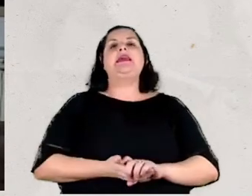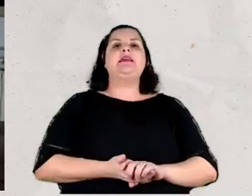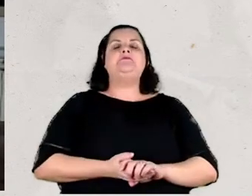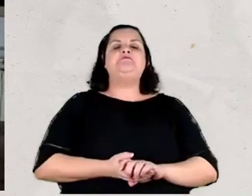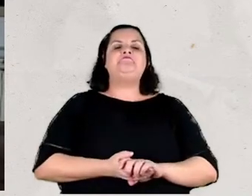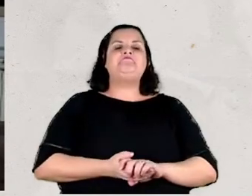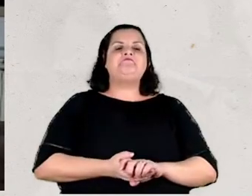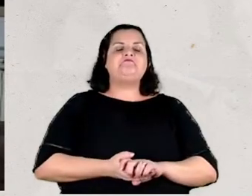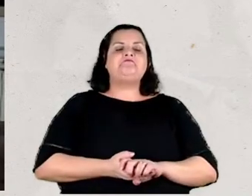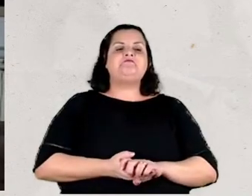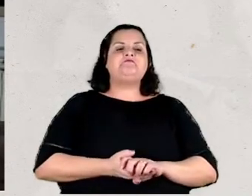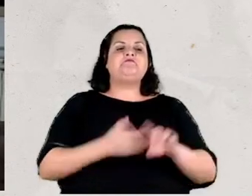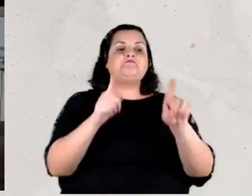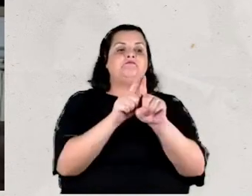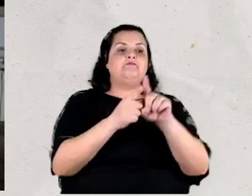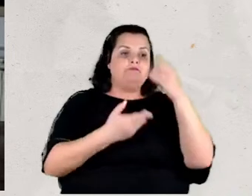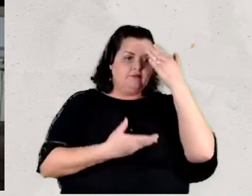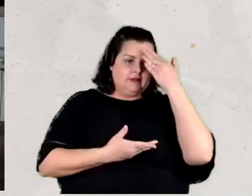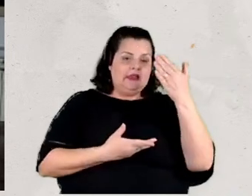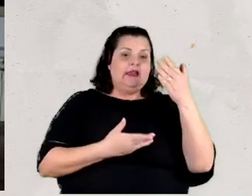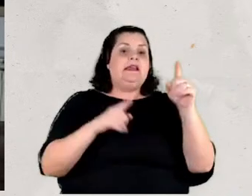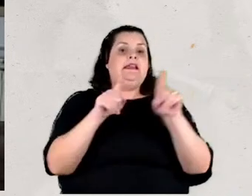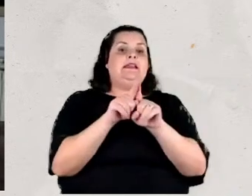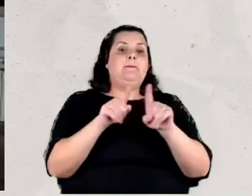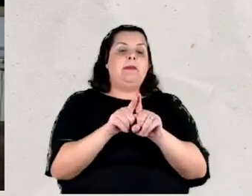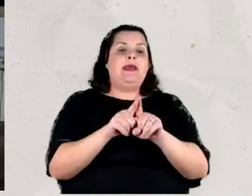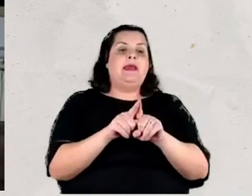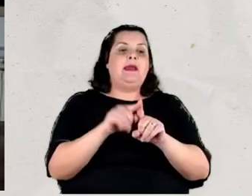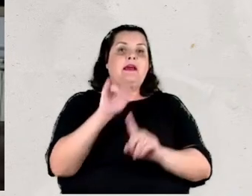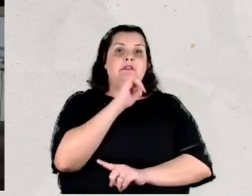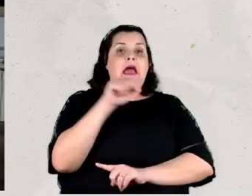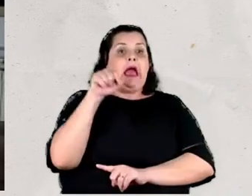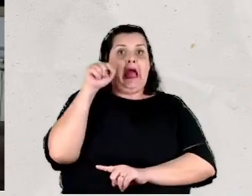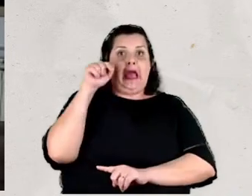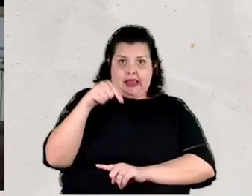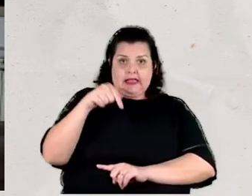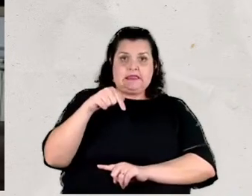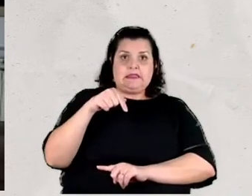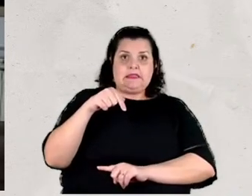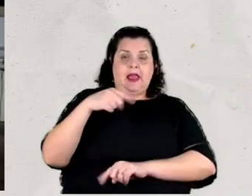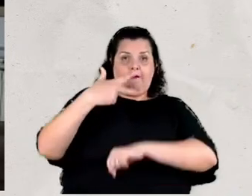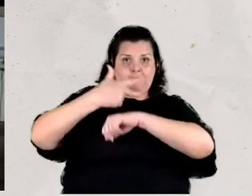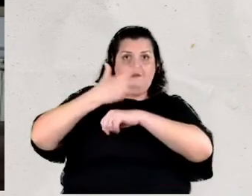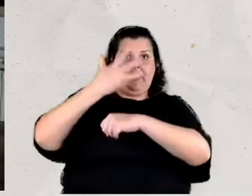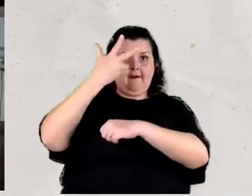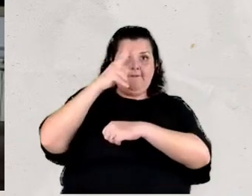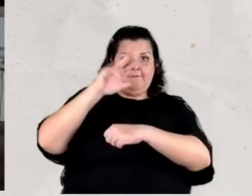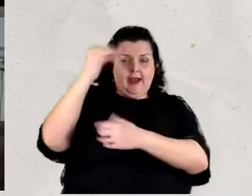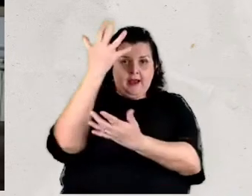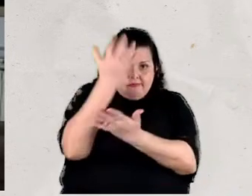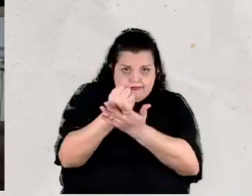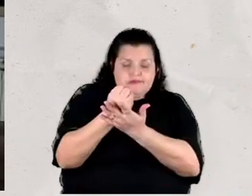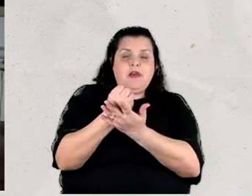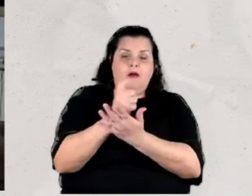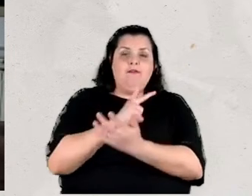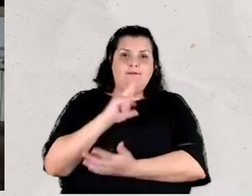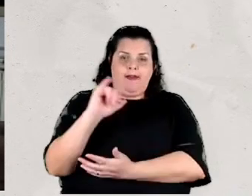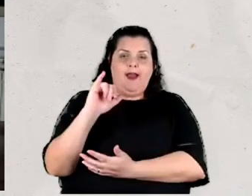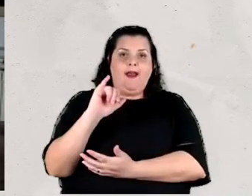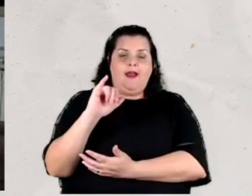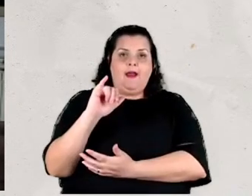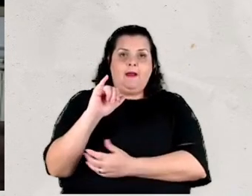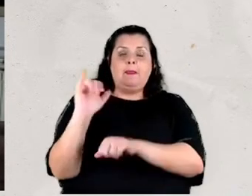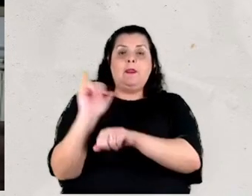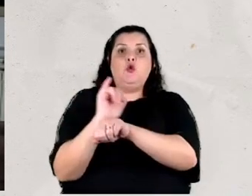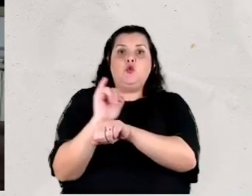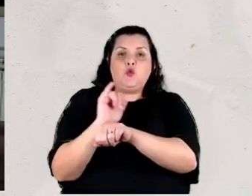evento. Também falar que esta conversa vai ficar disponível nos canais de